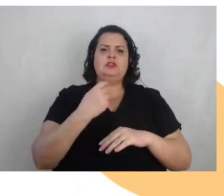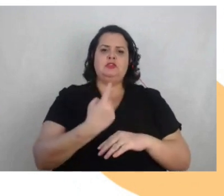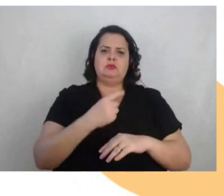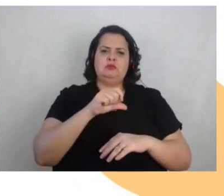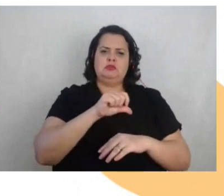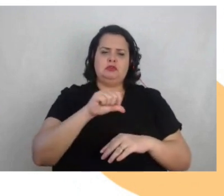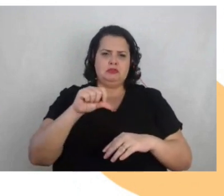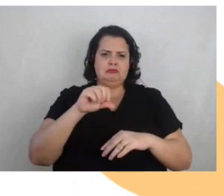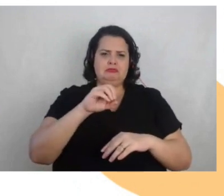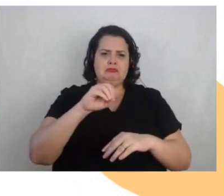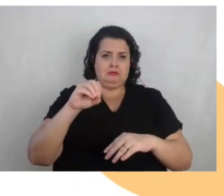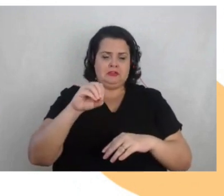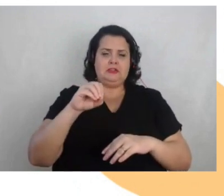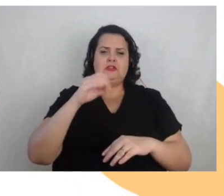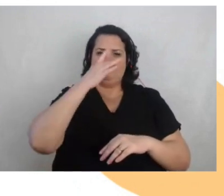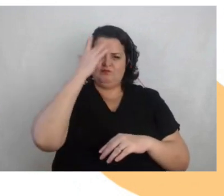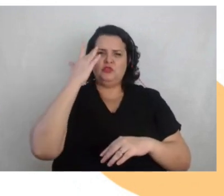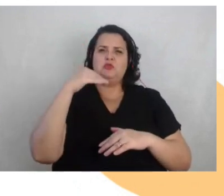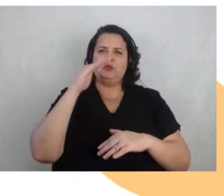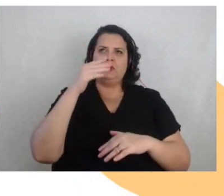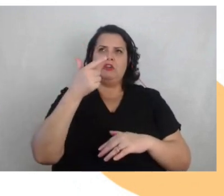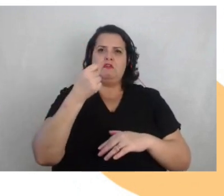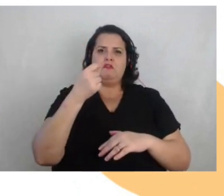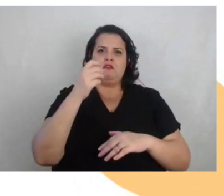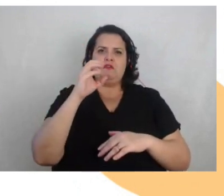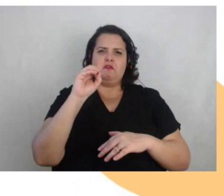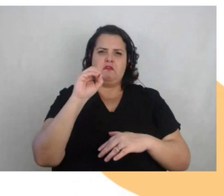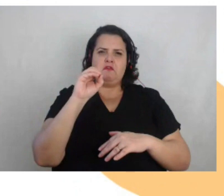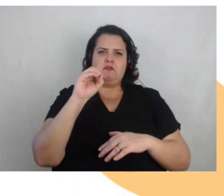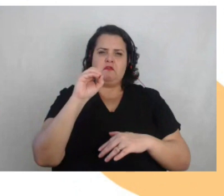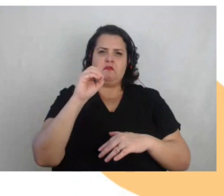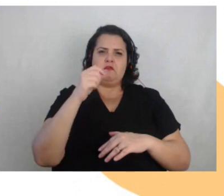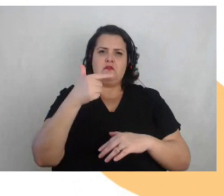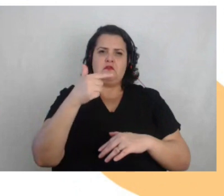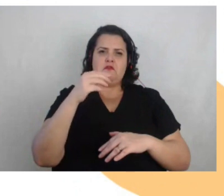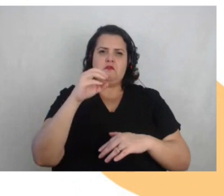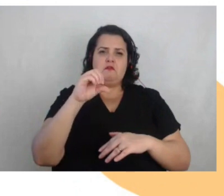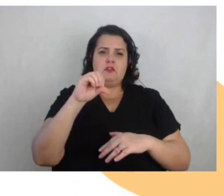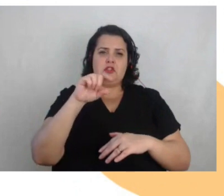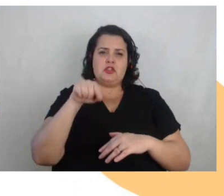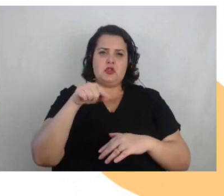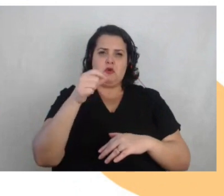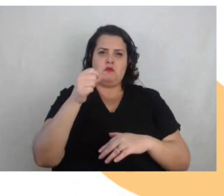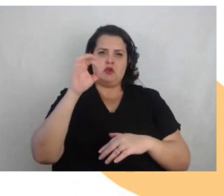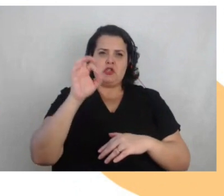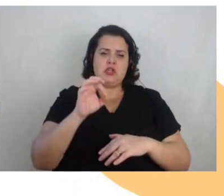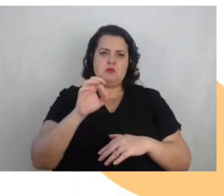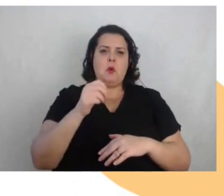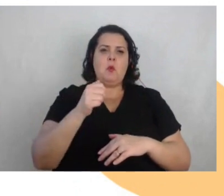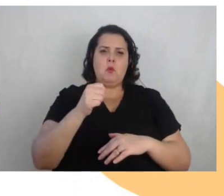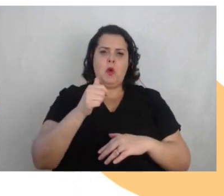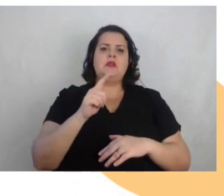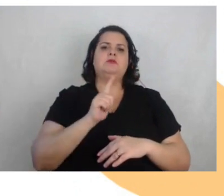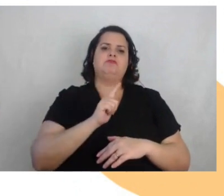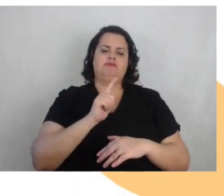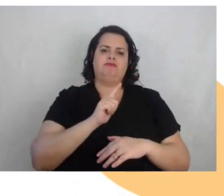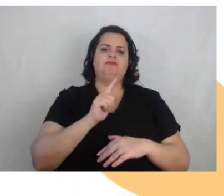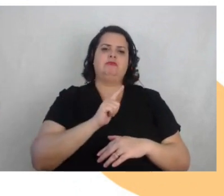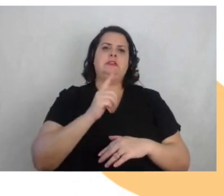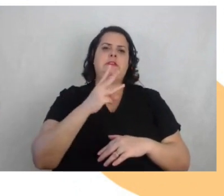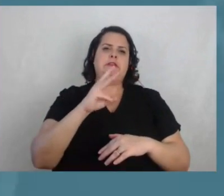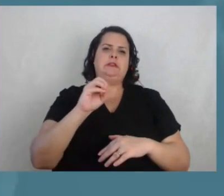estavam contaminados e mais de 1.400 em profissionais, mais de 40%